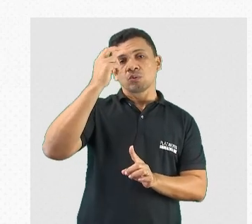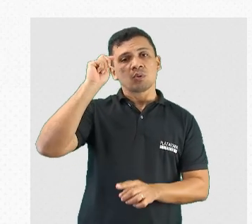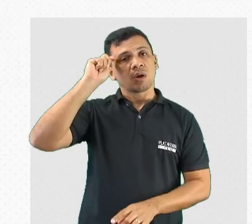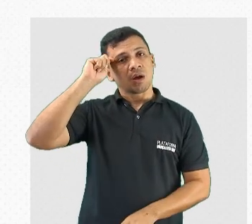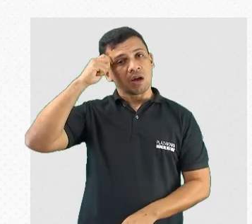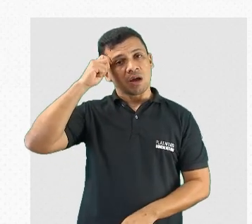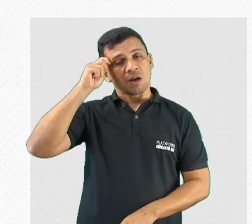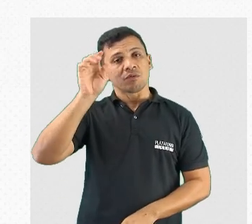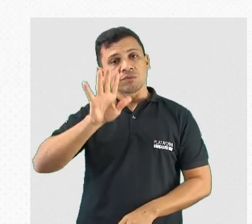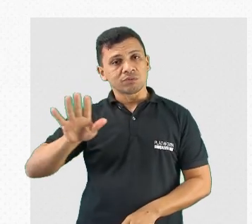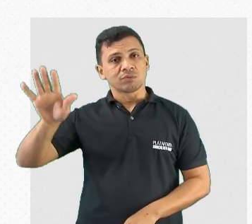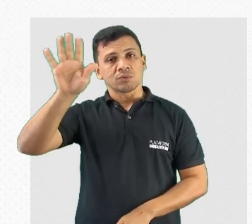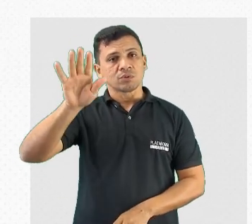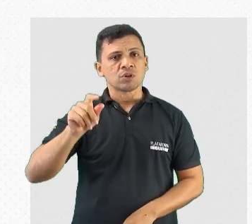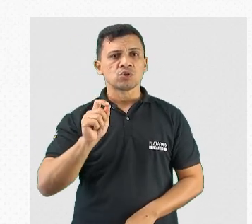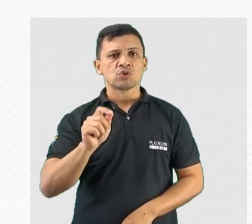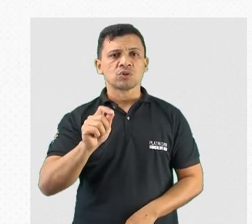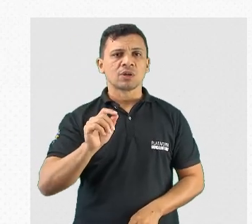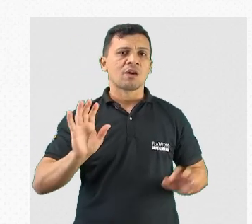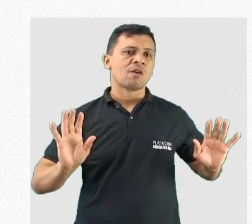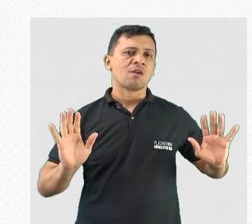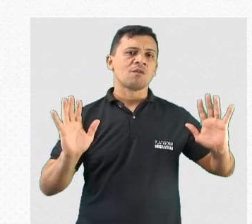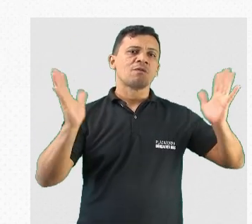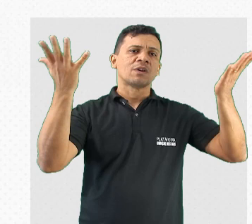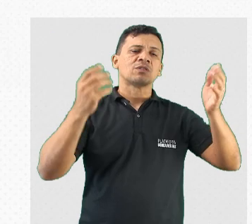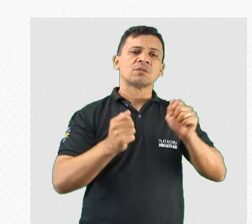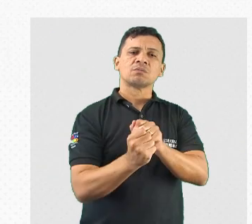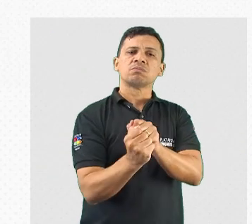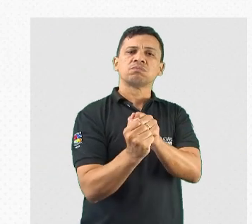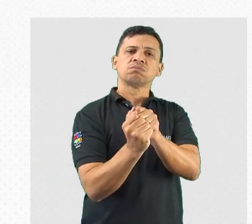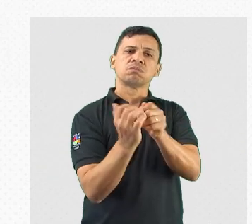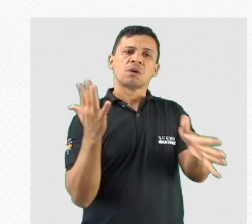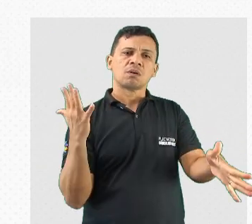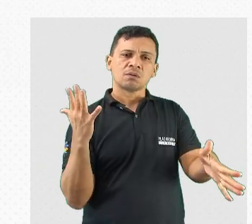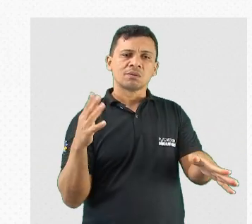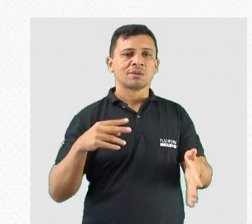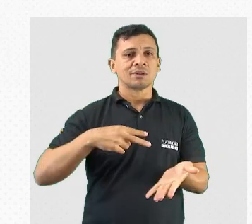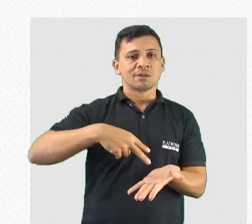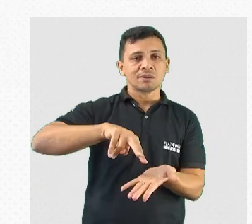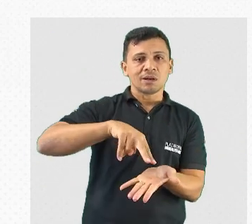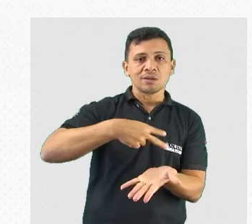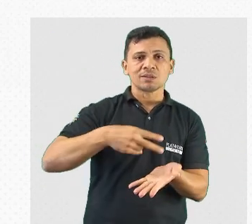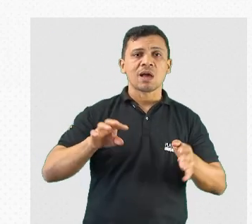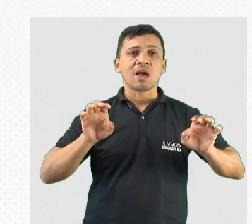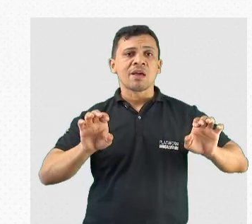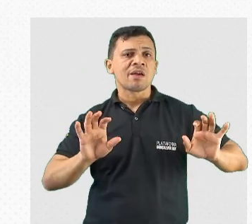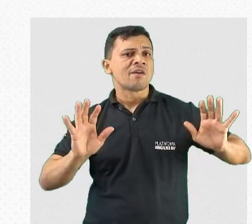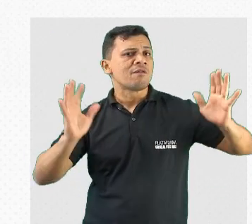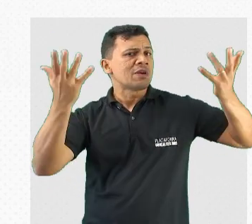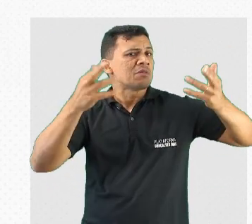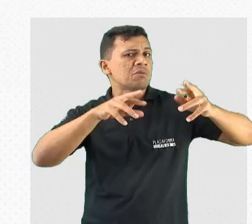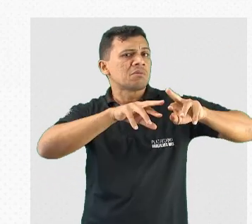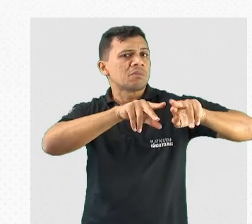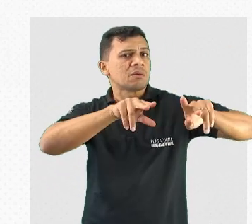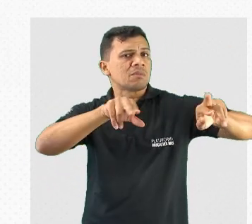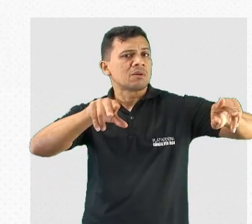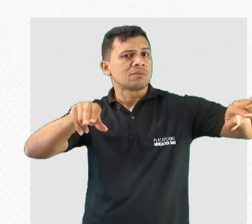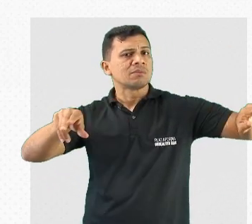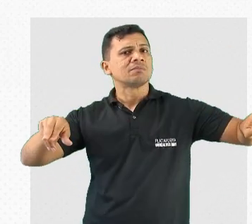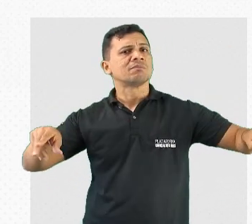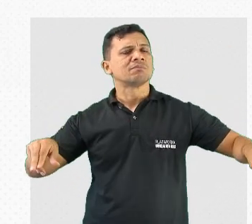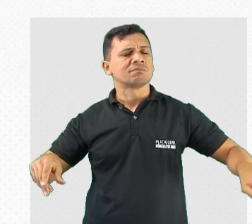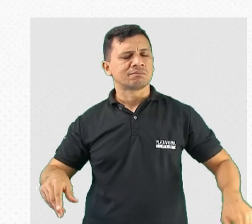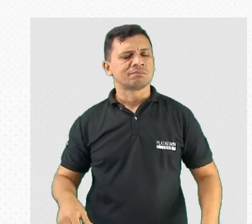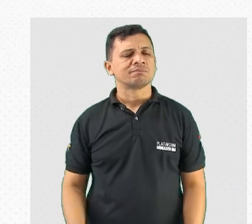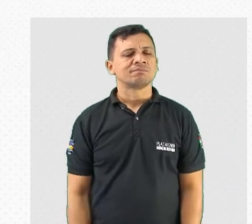no Brasil no que trata de manifestações folclóricas e danças e eventos. É uma coisa gigantescamente